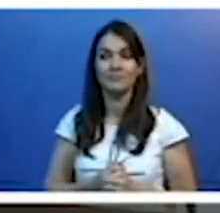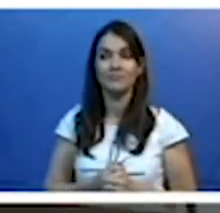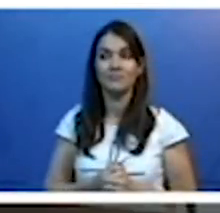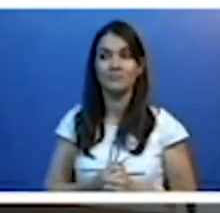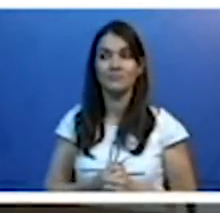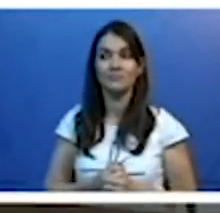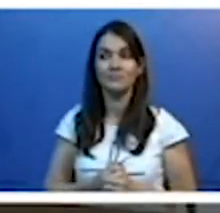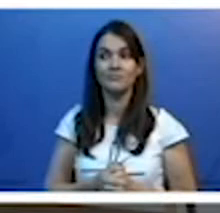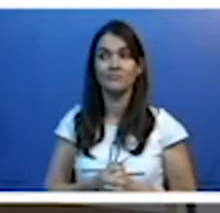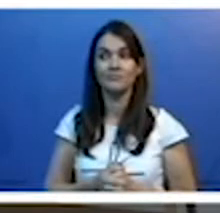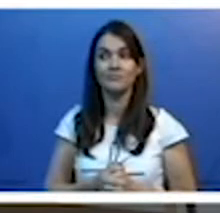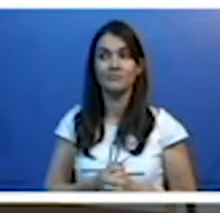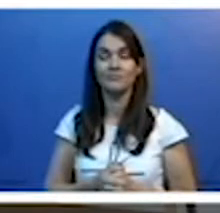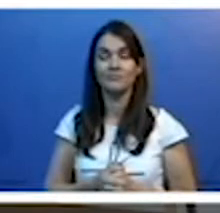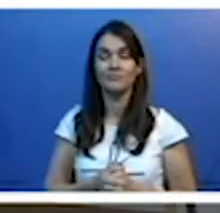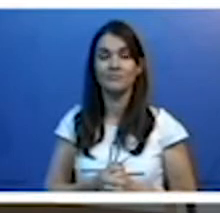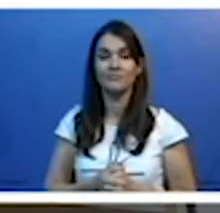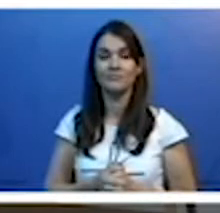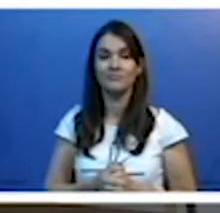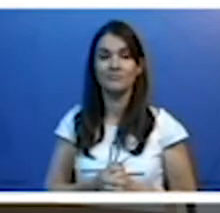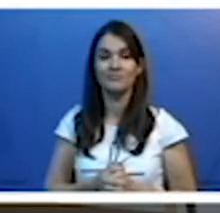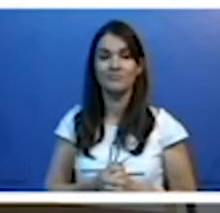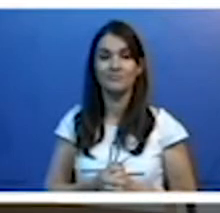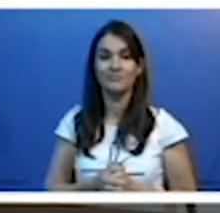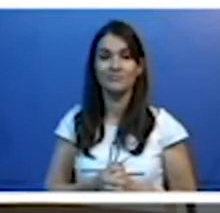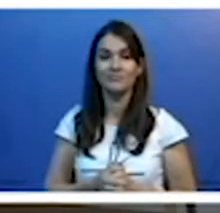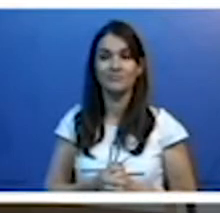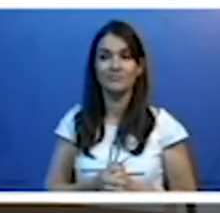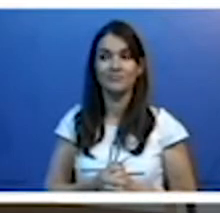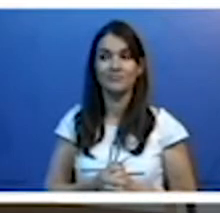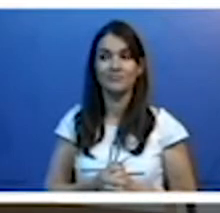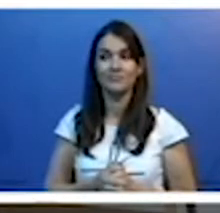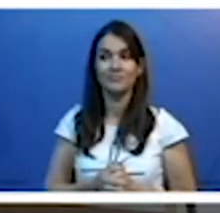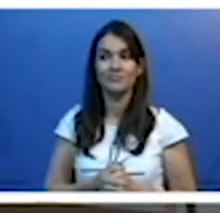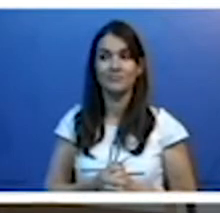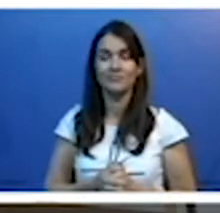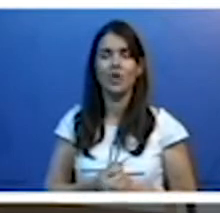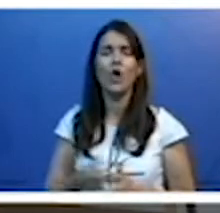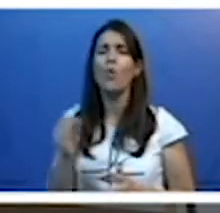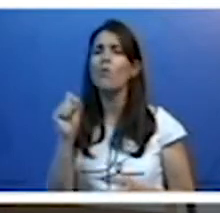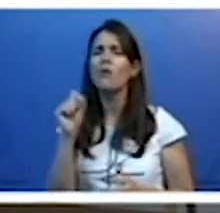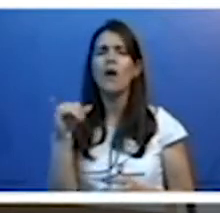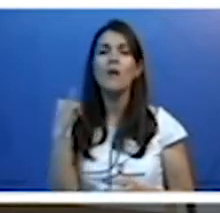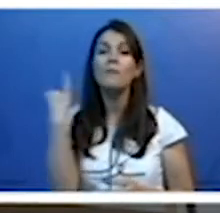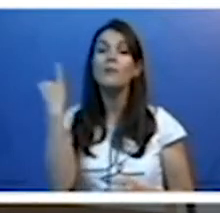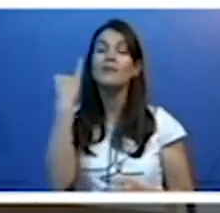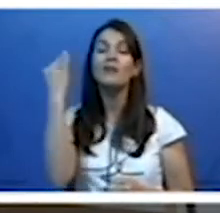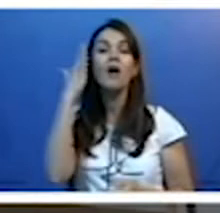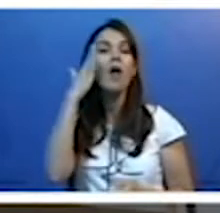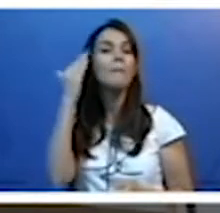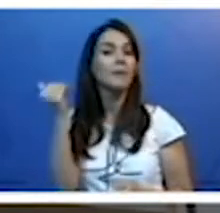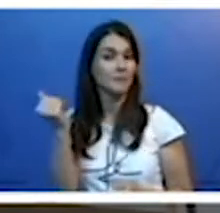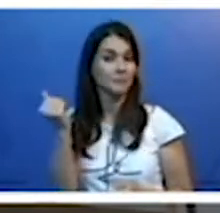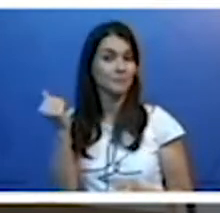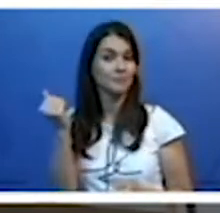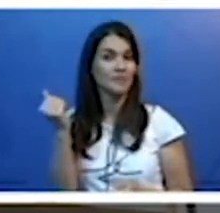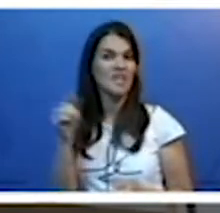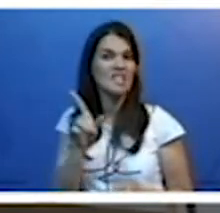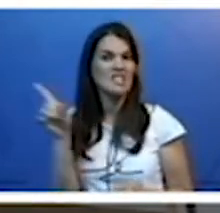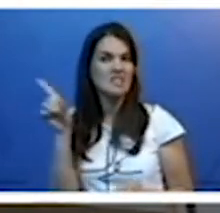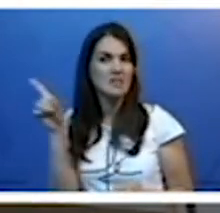Bom, está aqui nosso resultado final. X igual a 128. O que, que é importante eu saber? Se elas